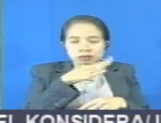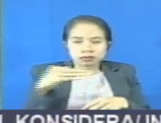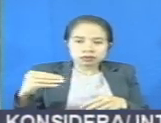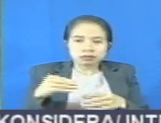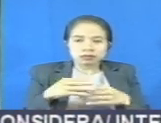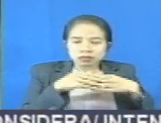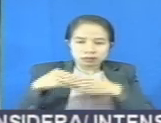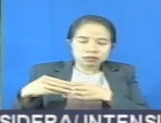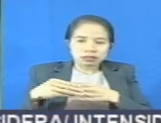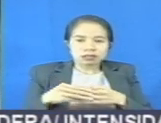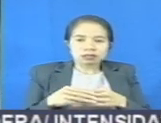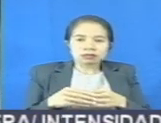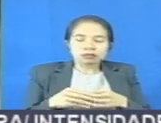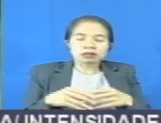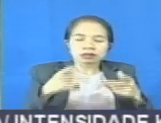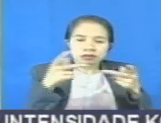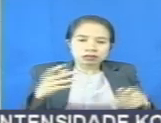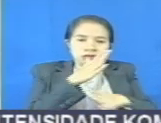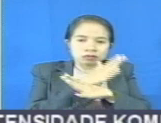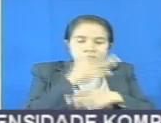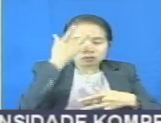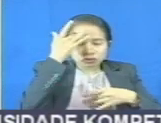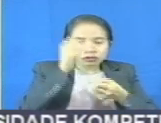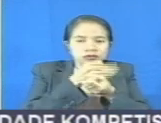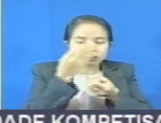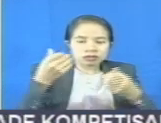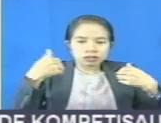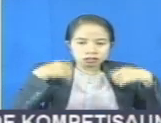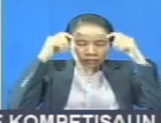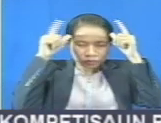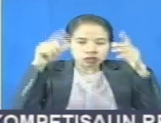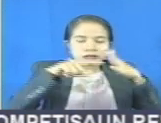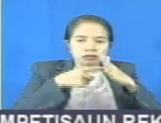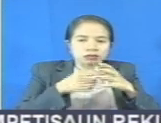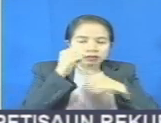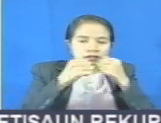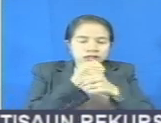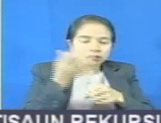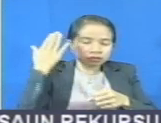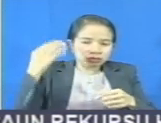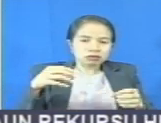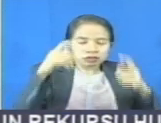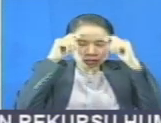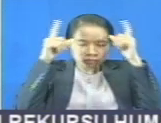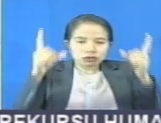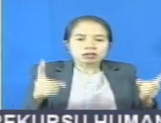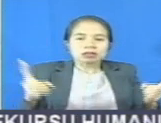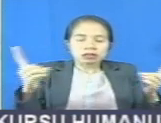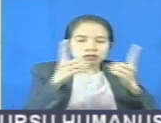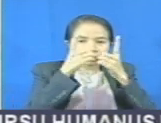área combate Covid-19 e Timor-Leste. Ahu ia Tinancoto, Timor-Leste enfrenta que era caso